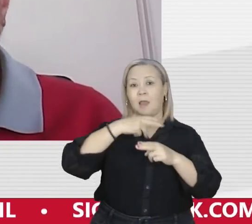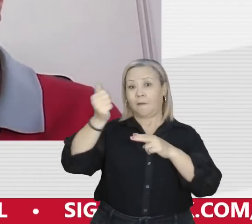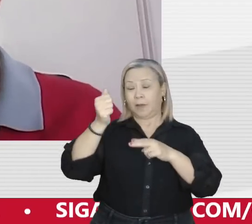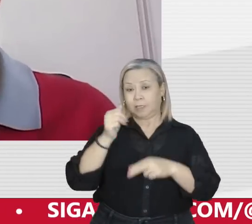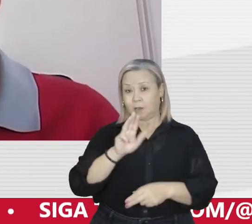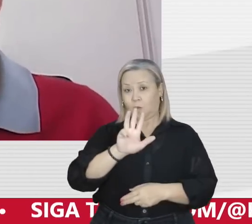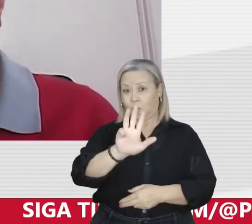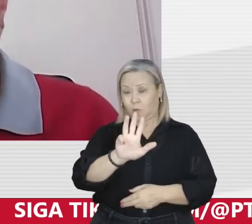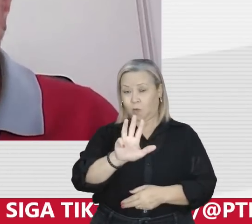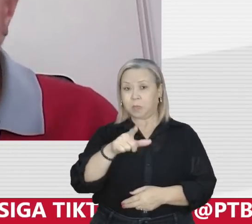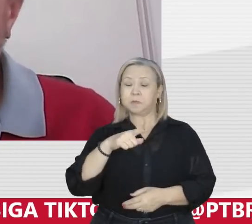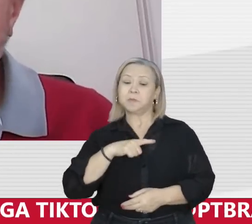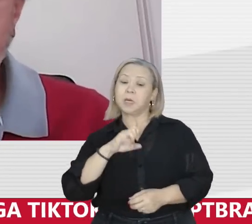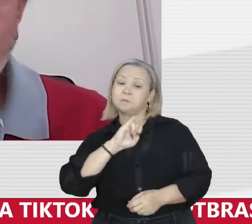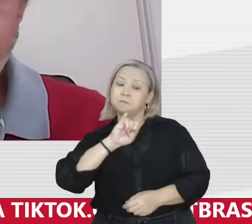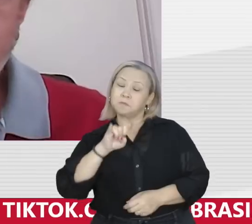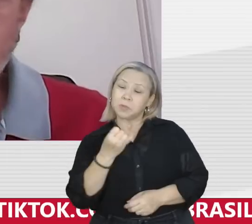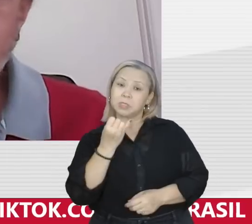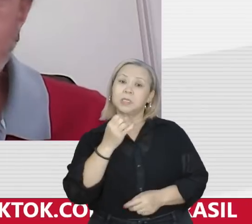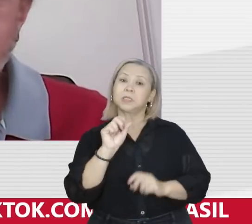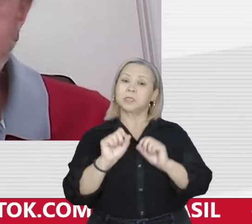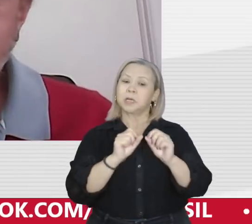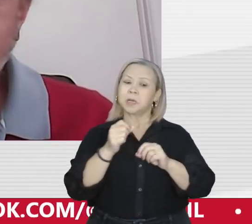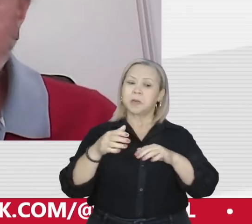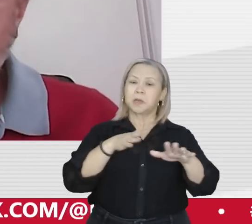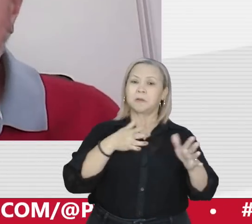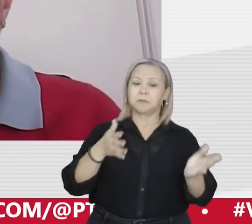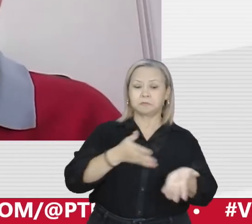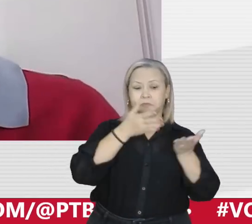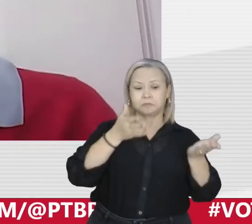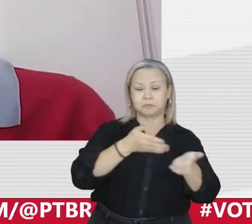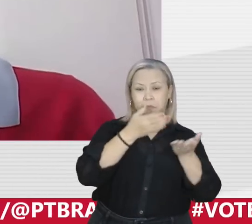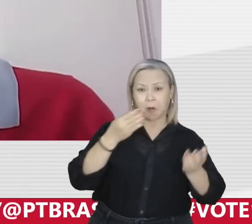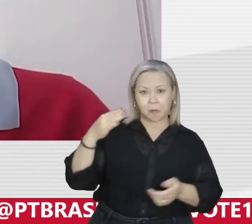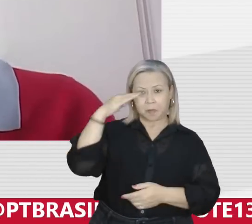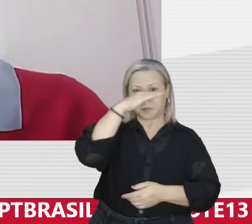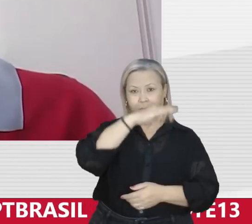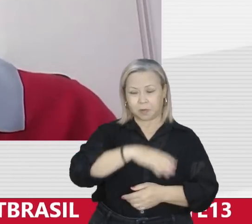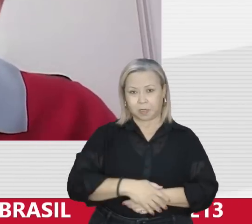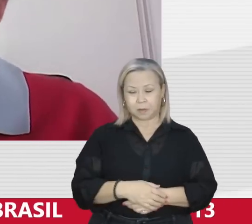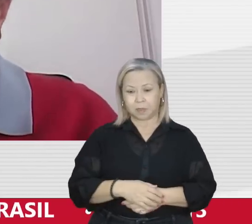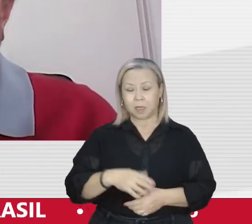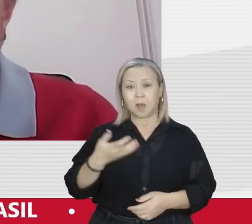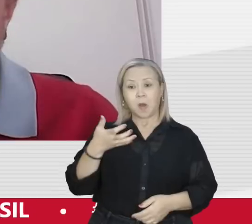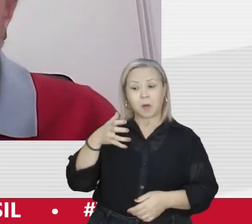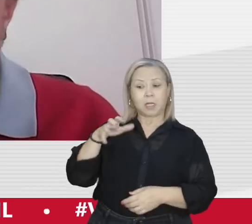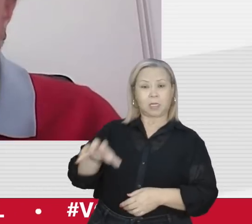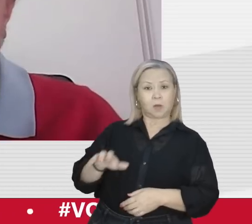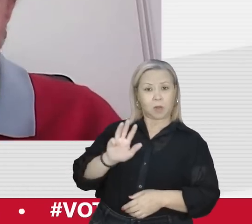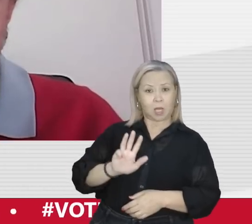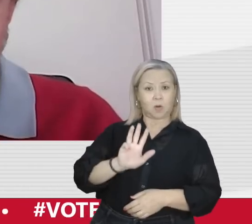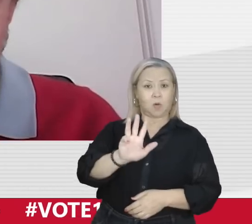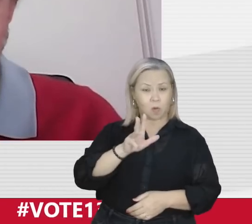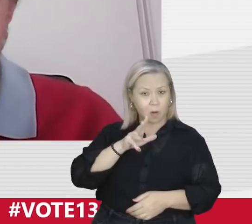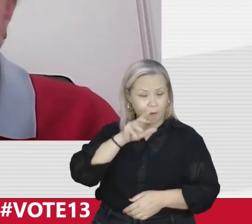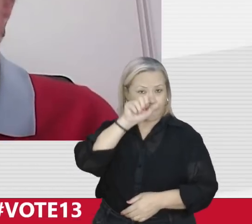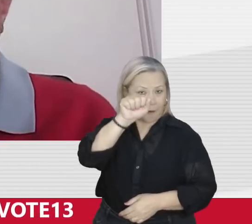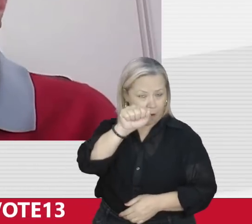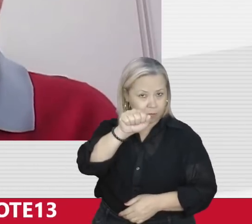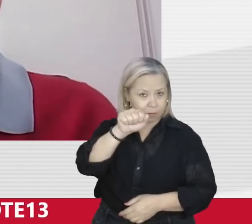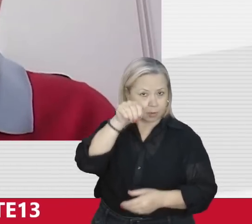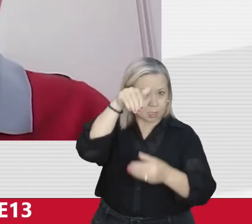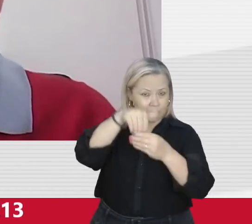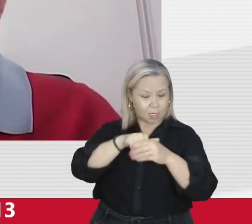Lula terem uma chance, que é o que move o bolsonarismo. Mas que os que não querem um Lula forte nascido das